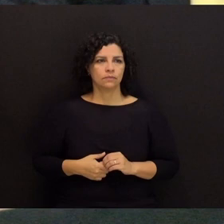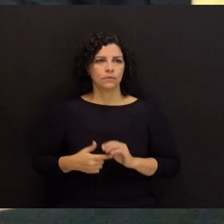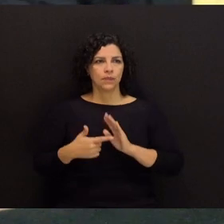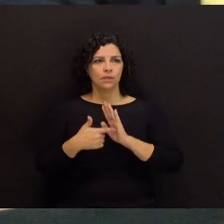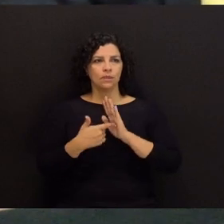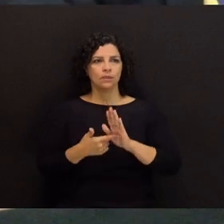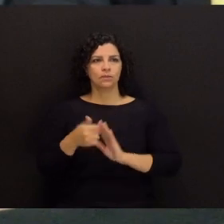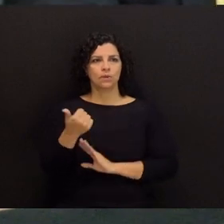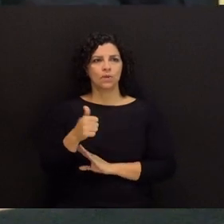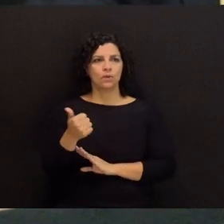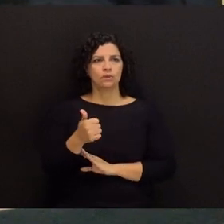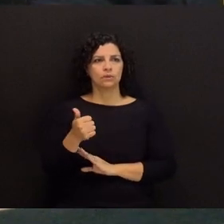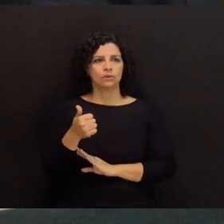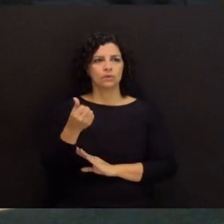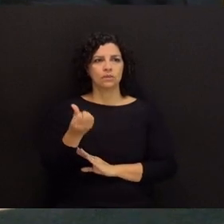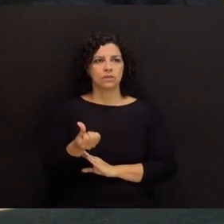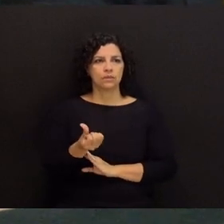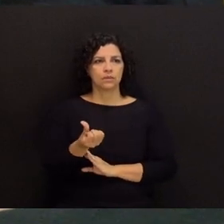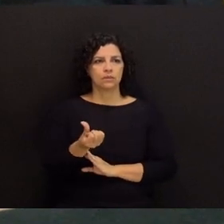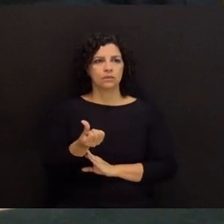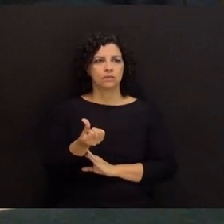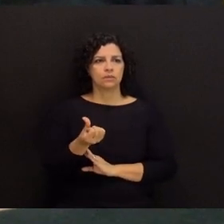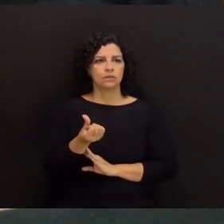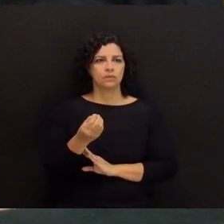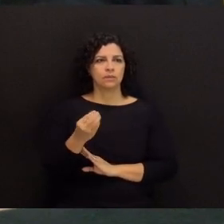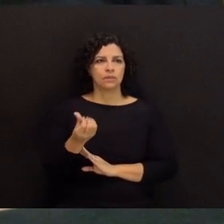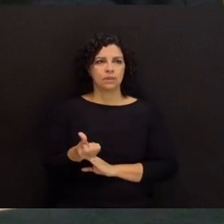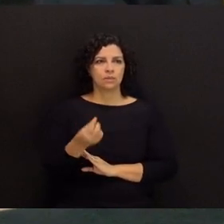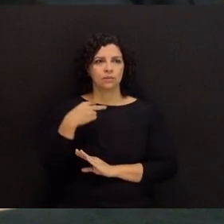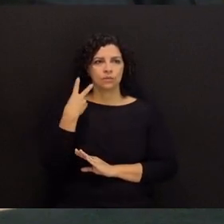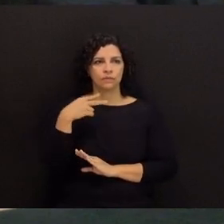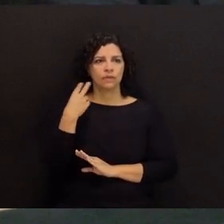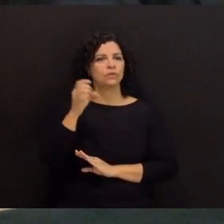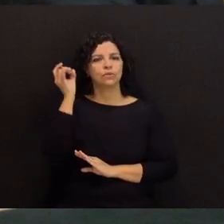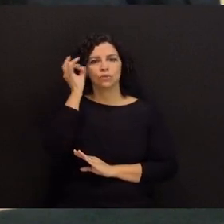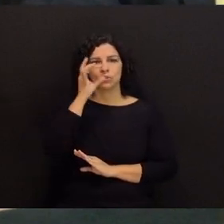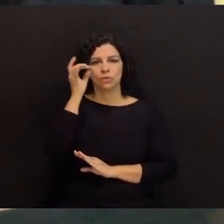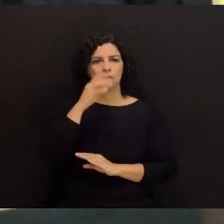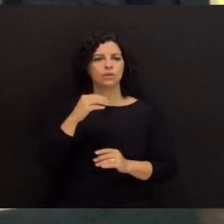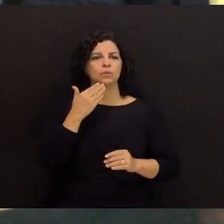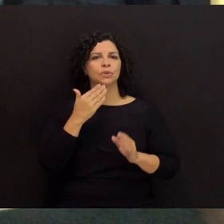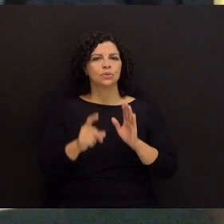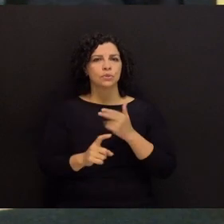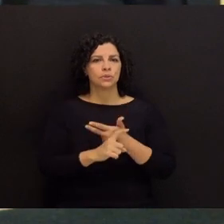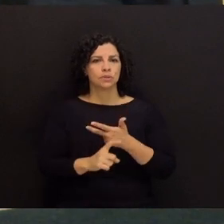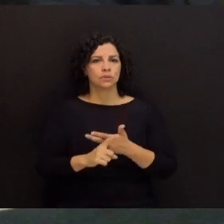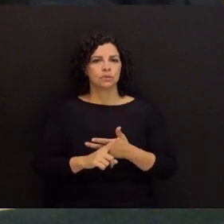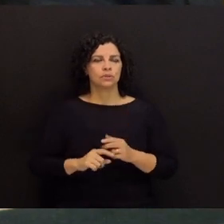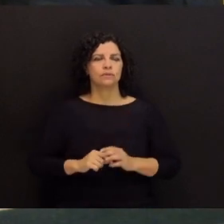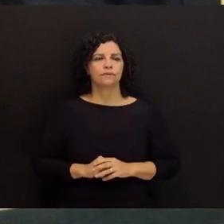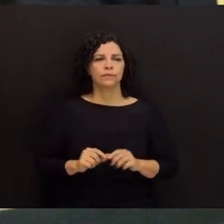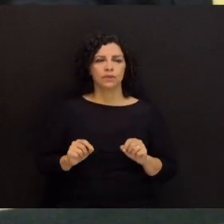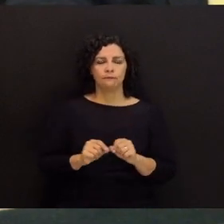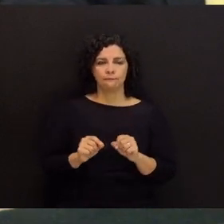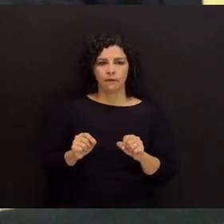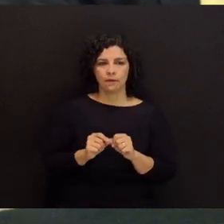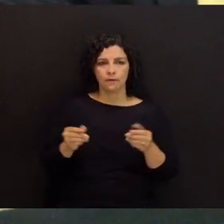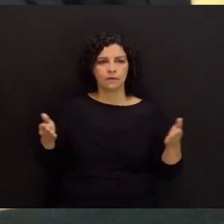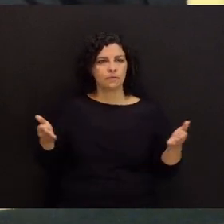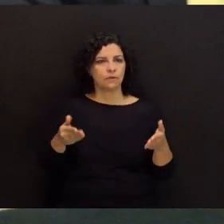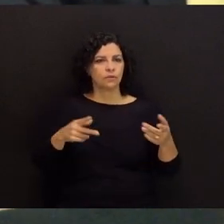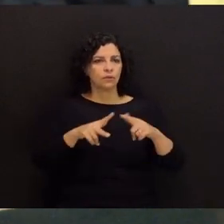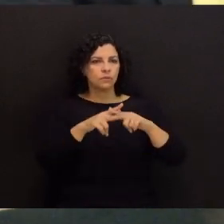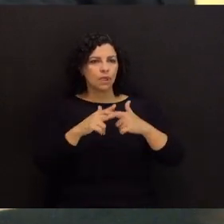indicação 11.606 do Vereador Juliano Martins ao executiva que seja realizado